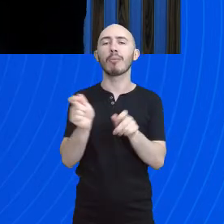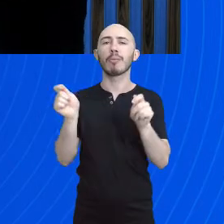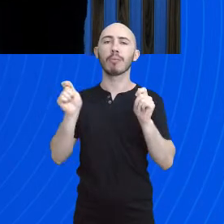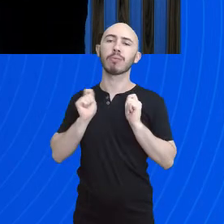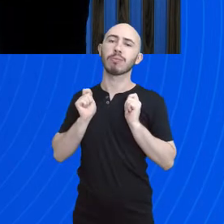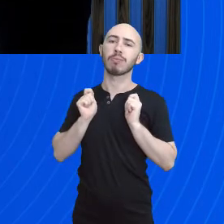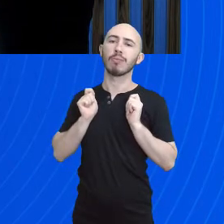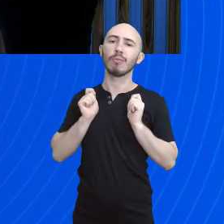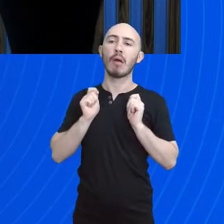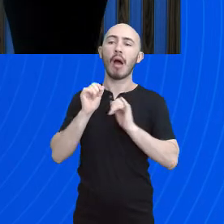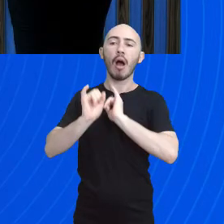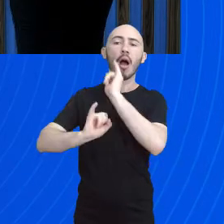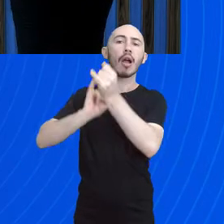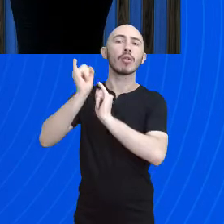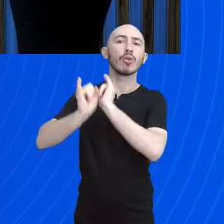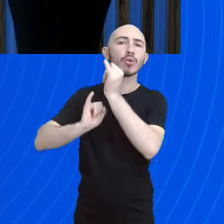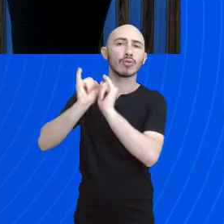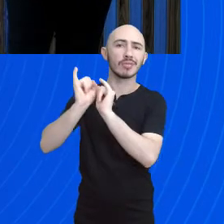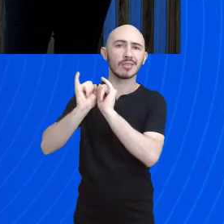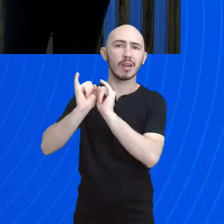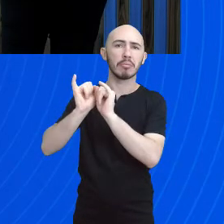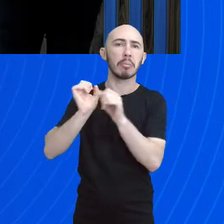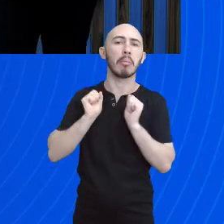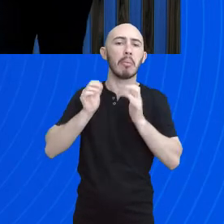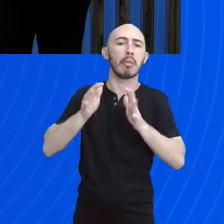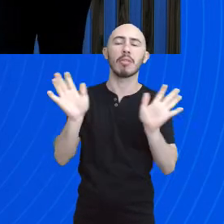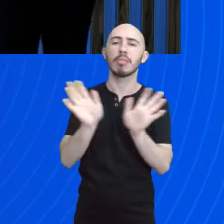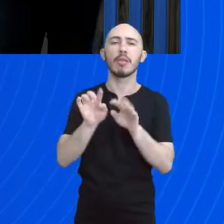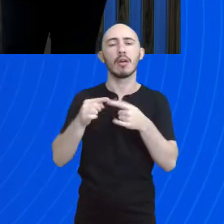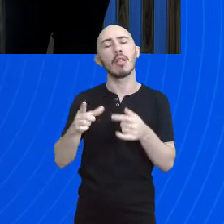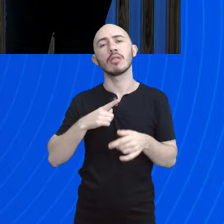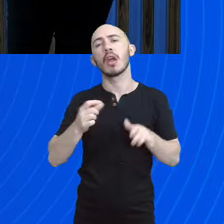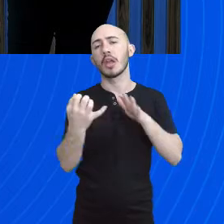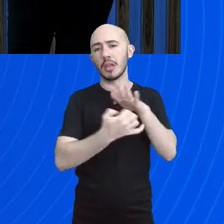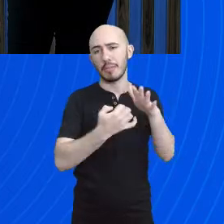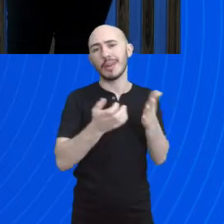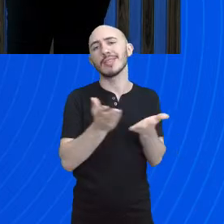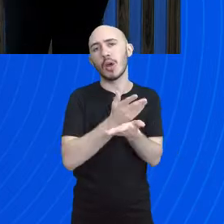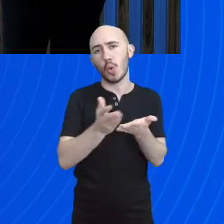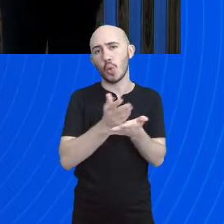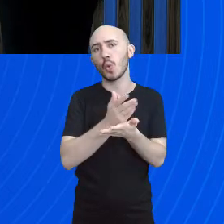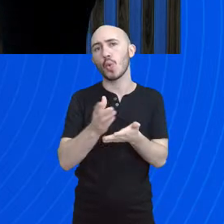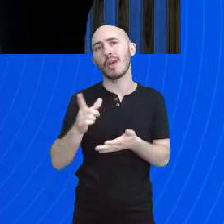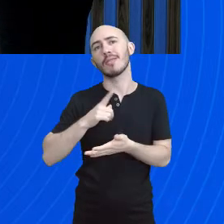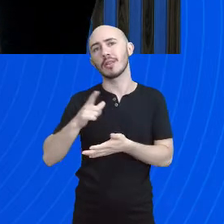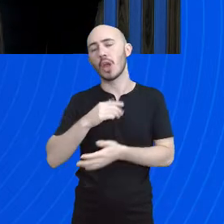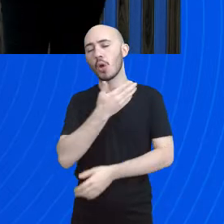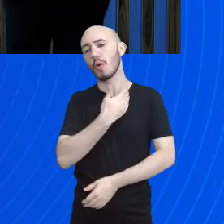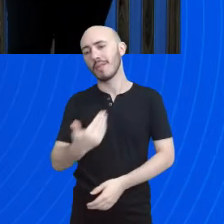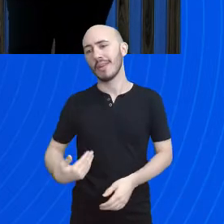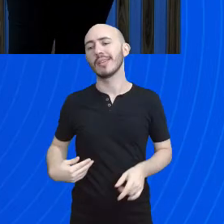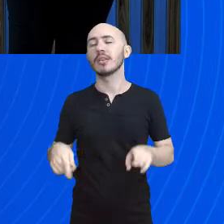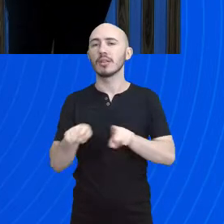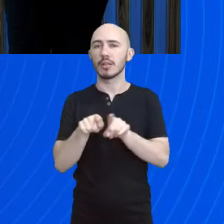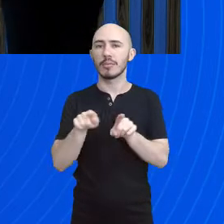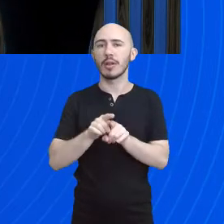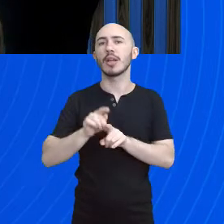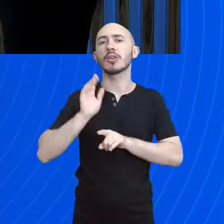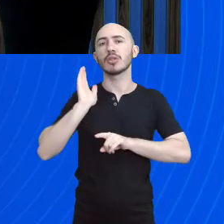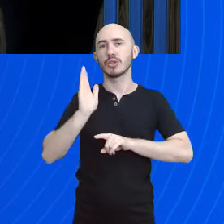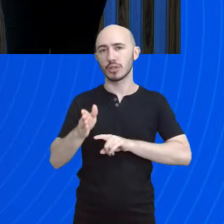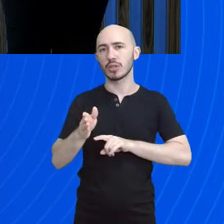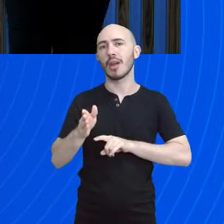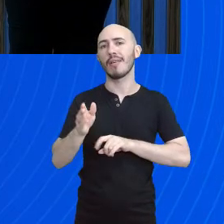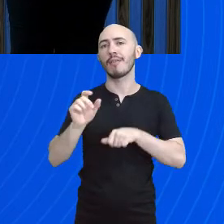a indústria agir. Já existem algumas empresas privadas, né? Alguns governos que já